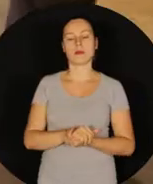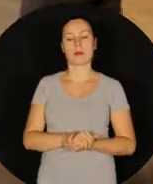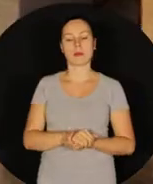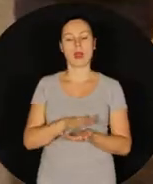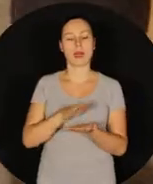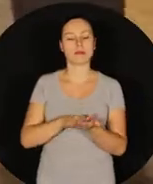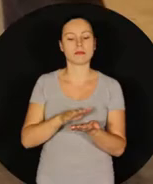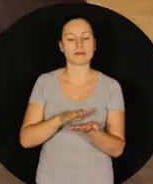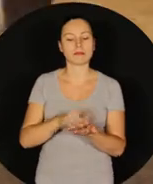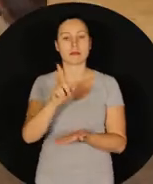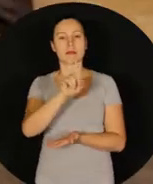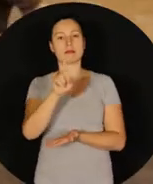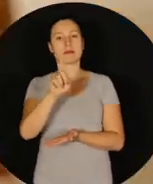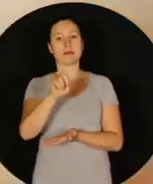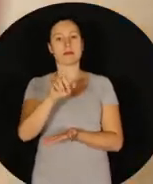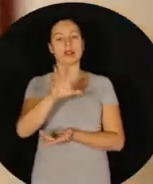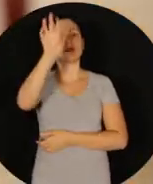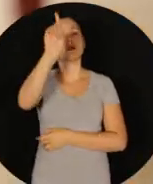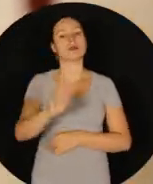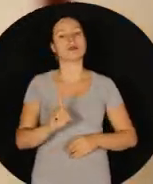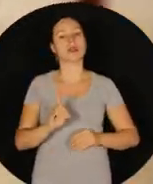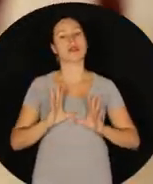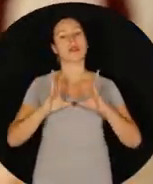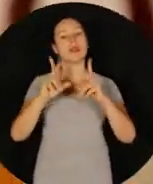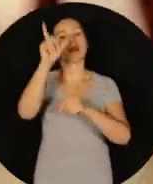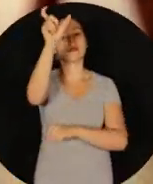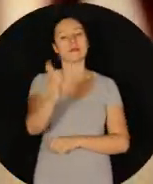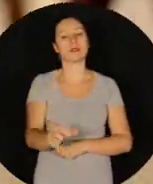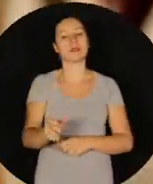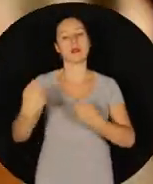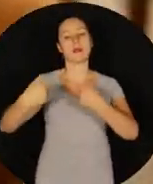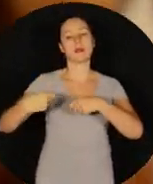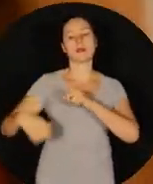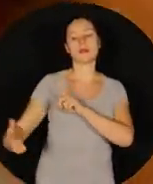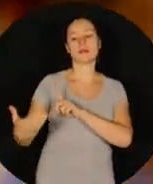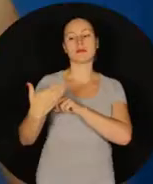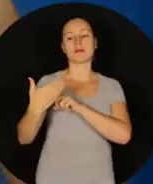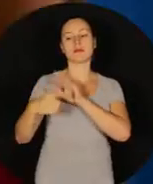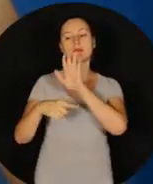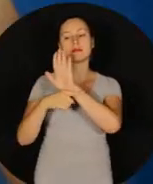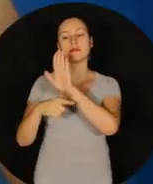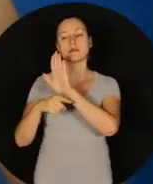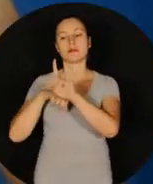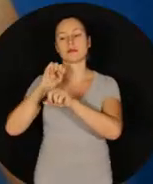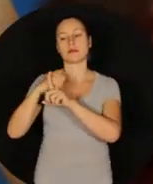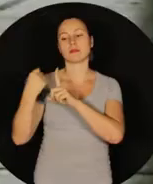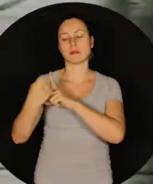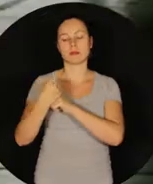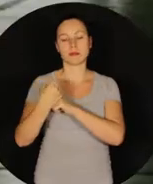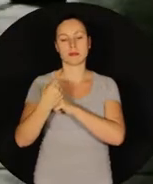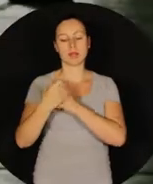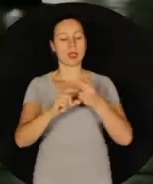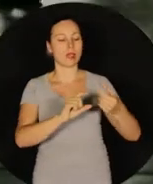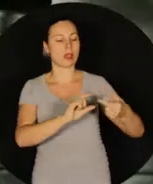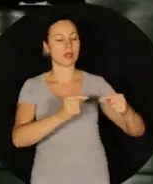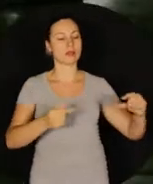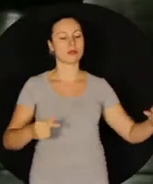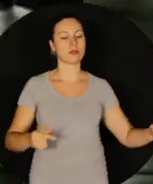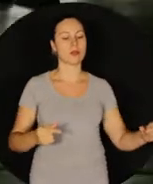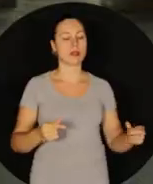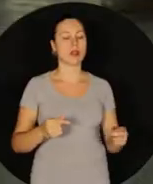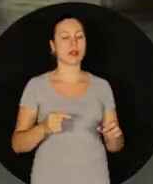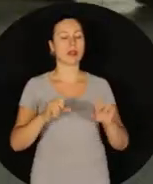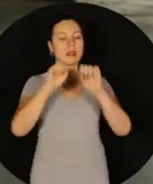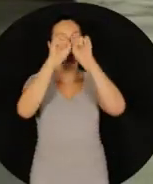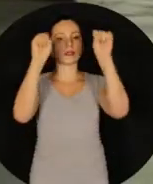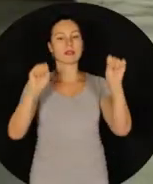Não é esmola, é direito de toda cidadã e de todo cidadão que necessita de proteção social e é estruturada por